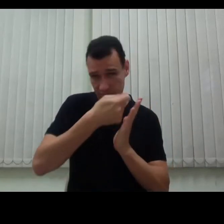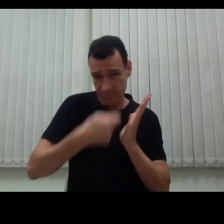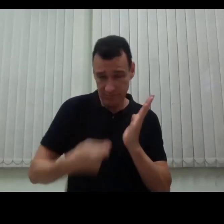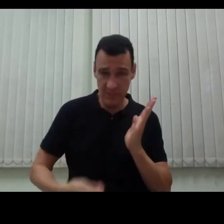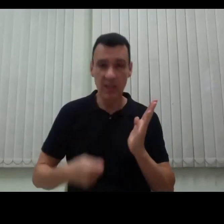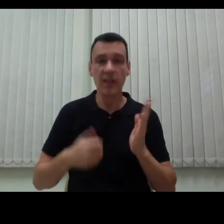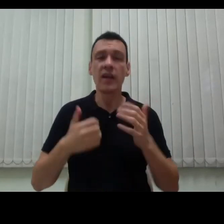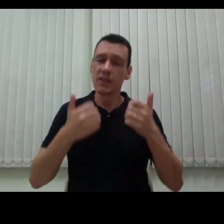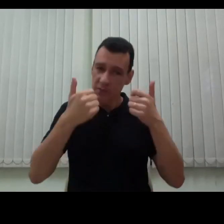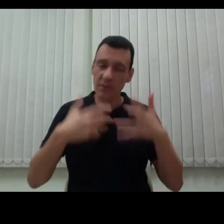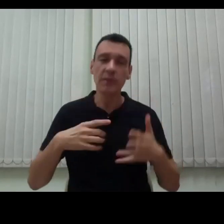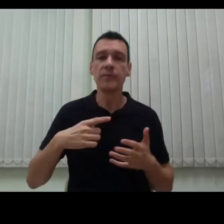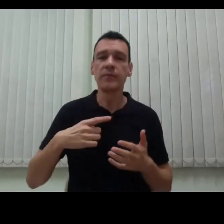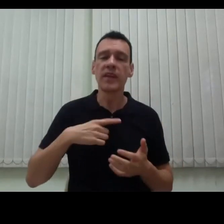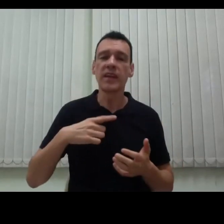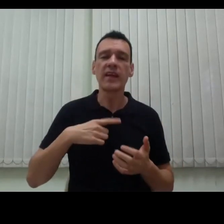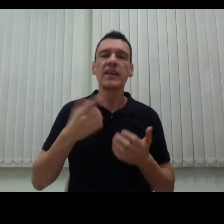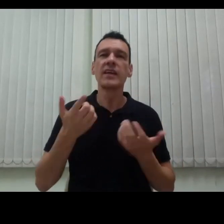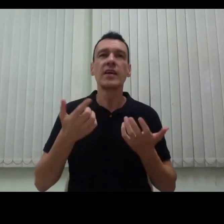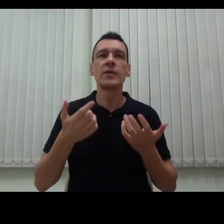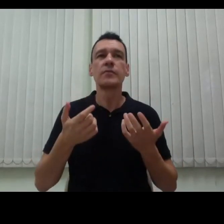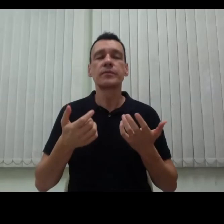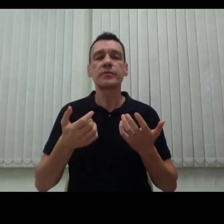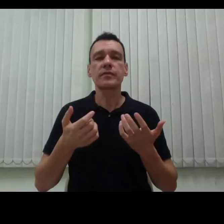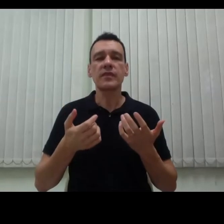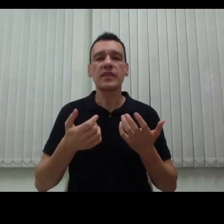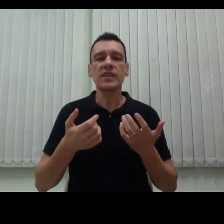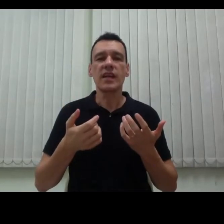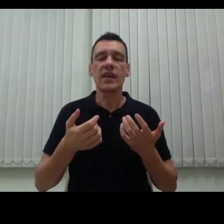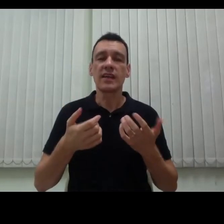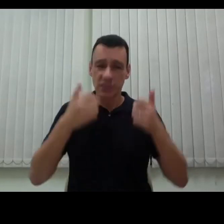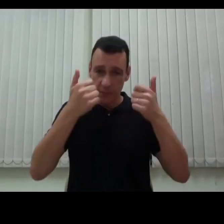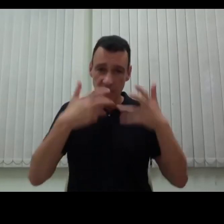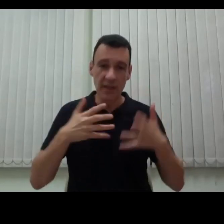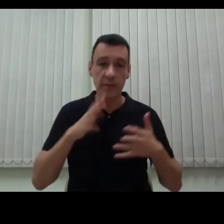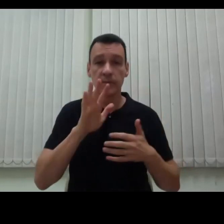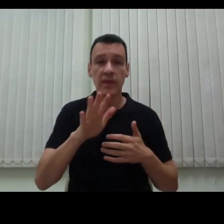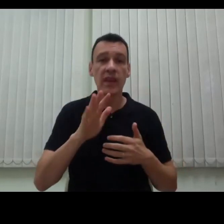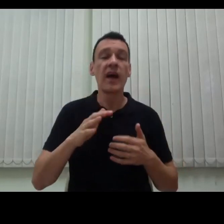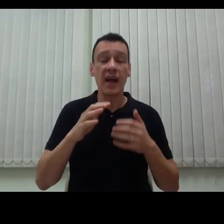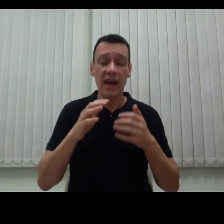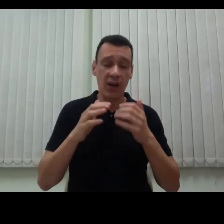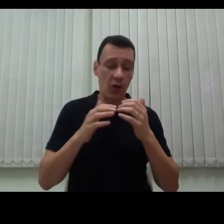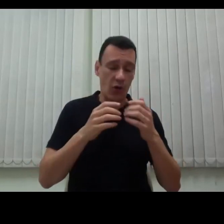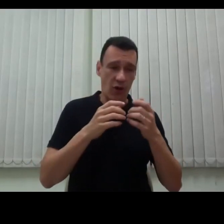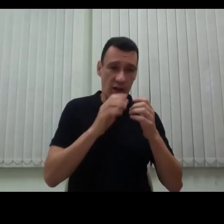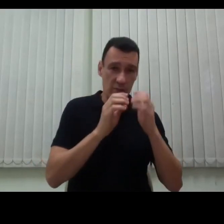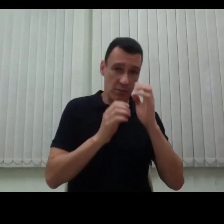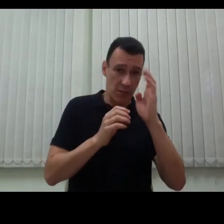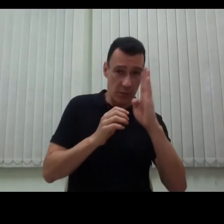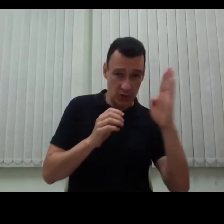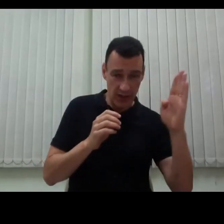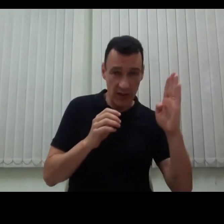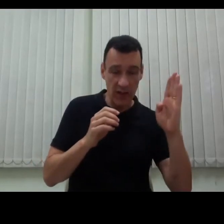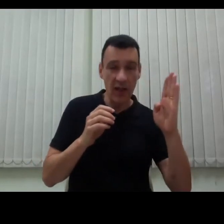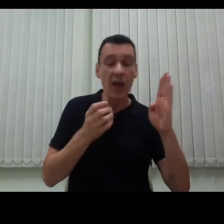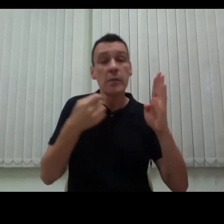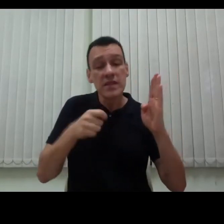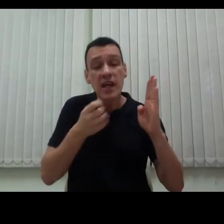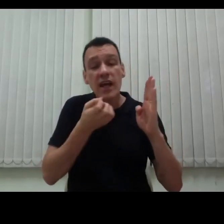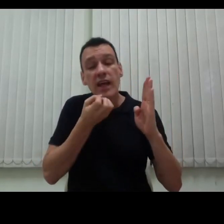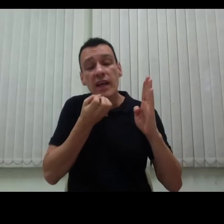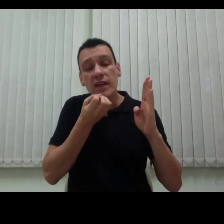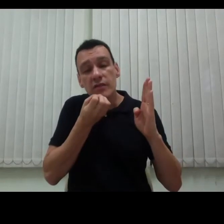uma filosofia, uma teoria que defende que a ciência da informação e a biblioteconomia devem trabalhar com informação como coisa.